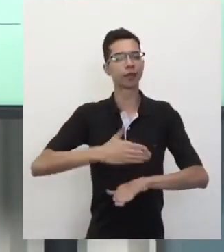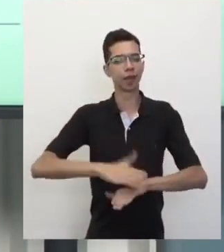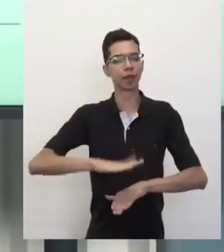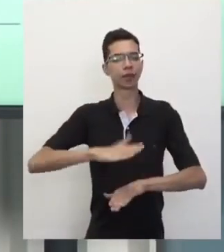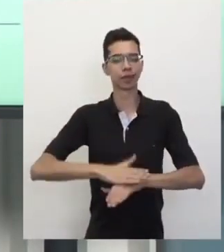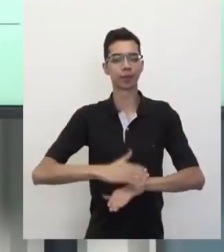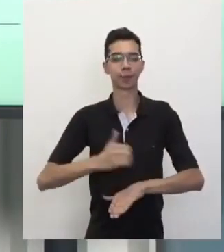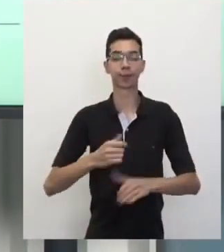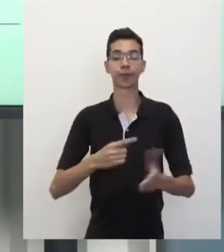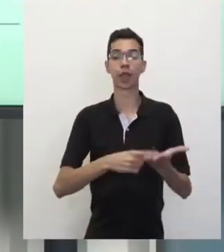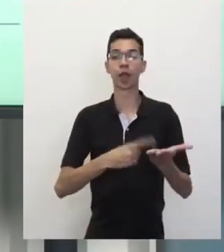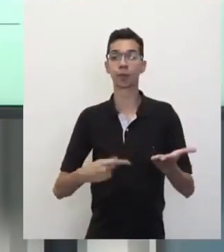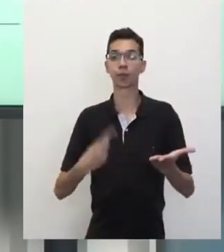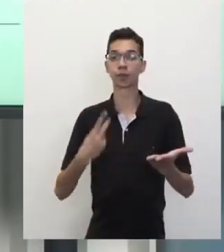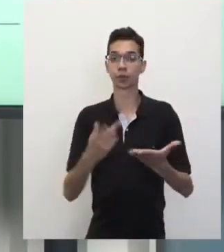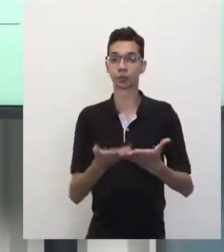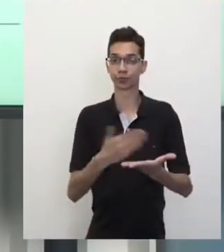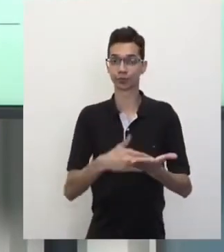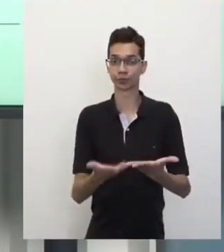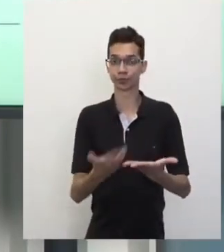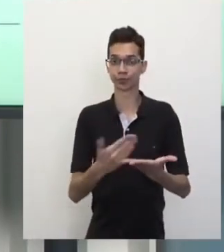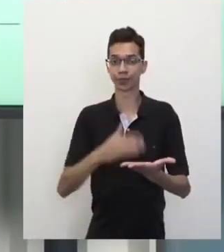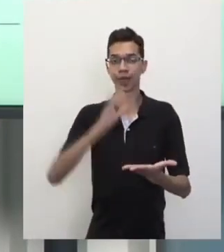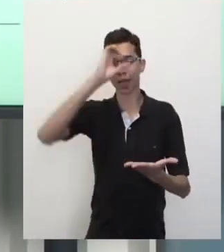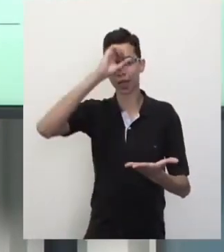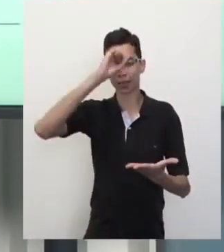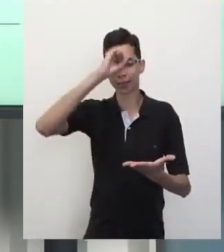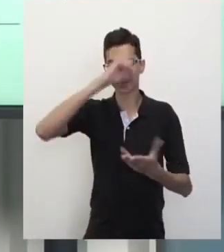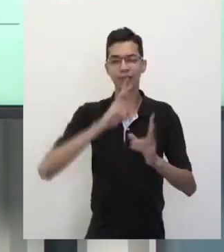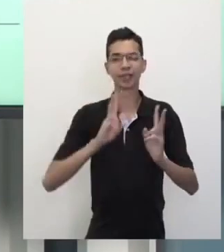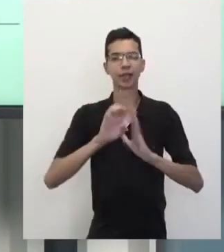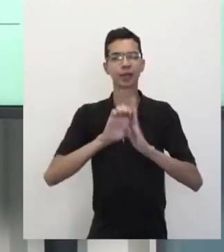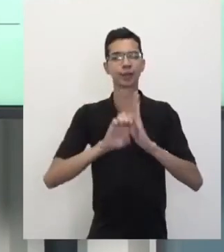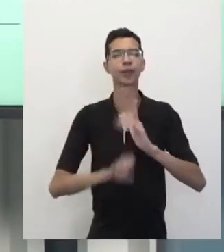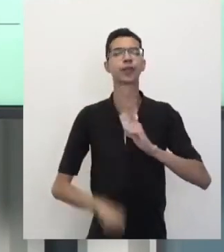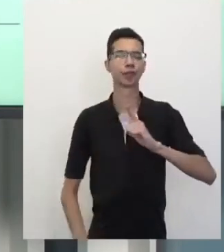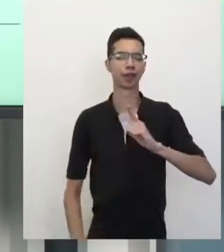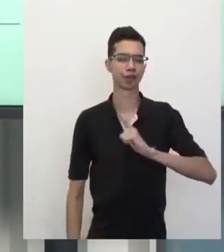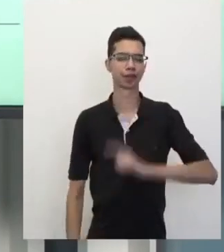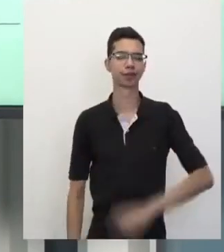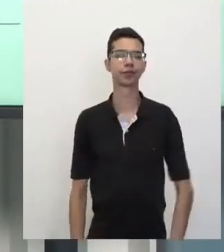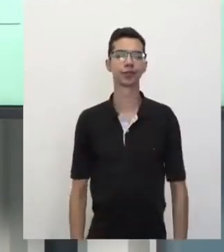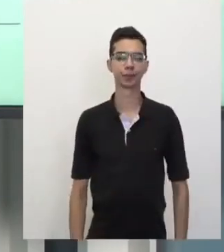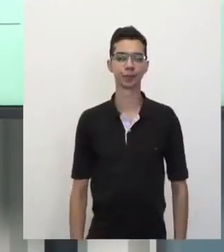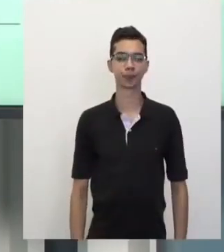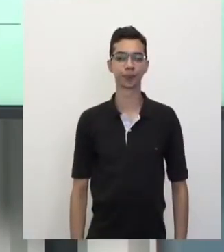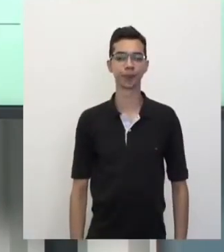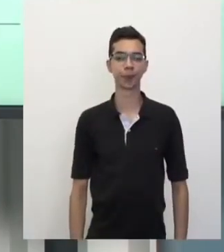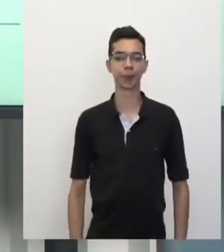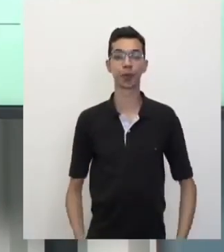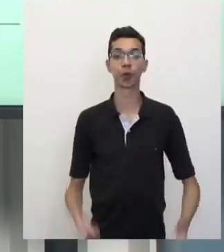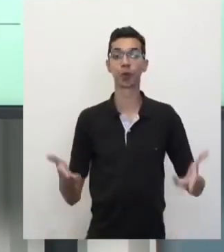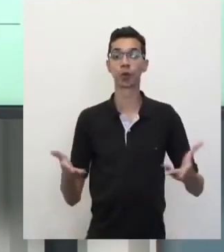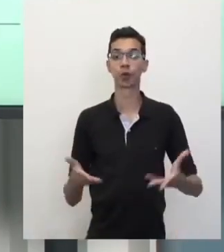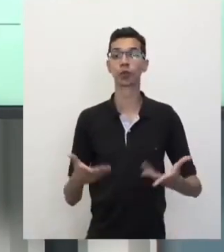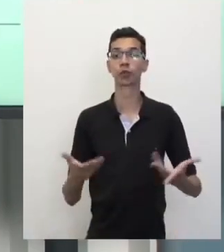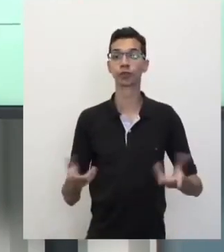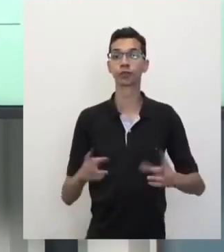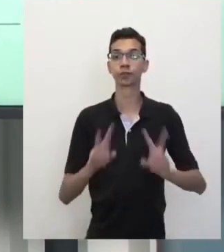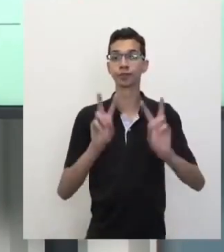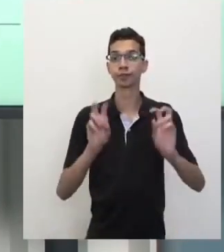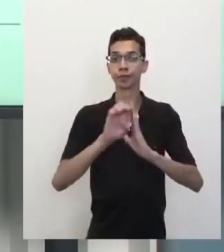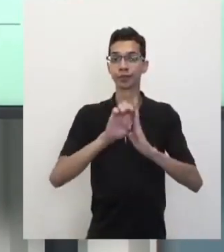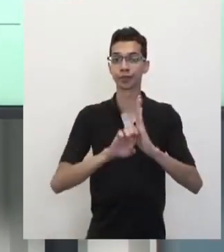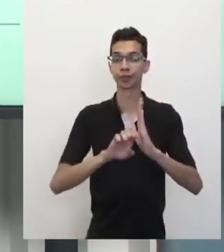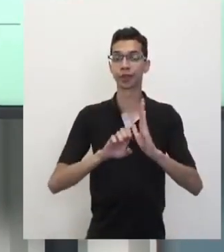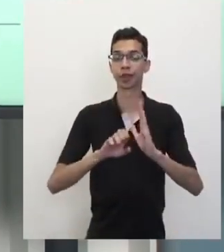apostilinha de vocês, aí no Aprender Sempre, tem mais alguns exercícios. E eu vou começar um com vocês hoje, ele é muito grande, esse próximo exercício,